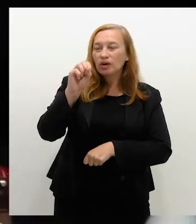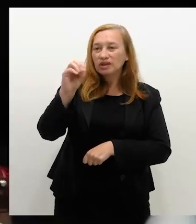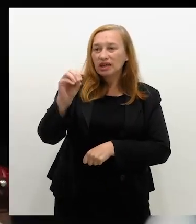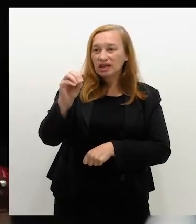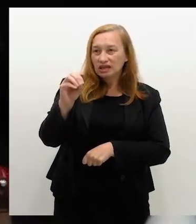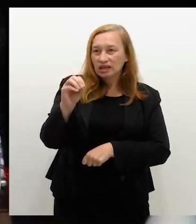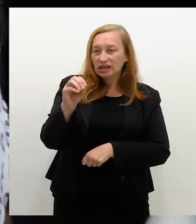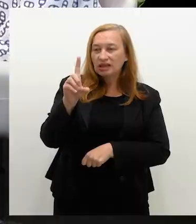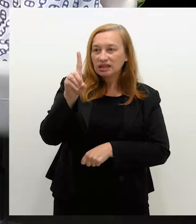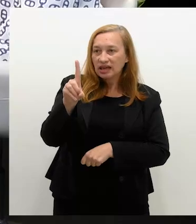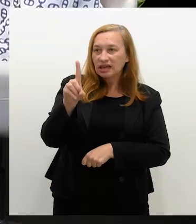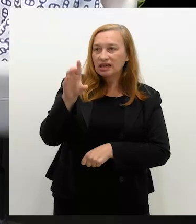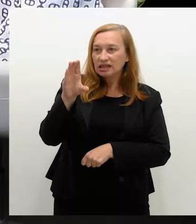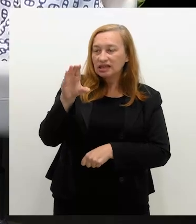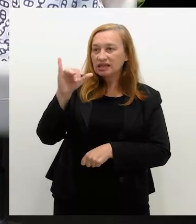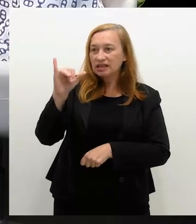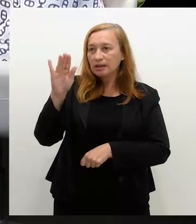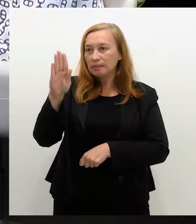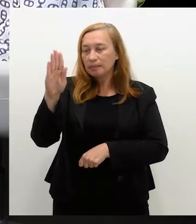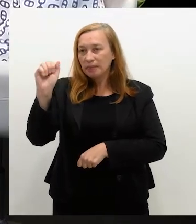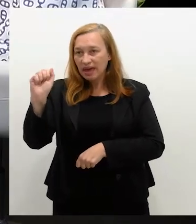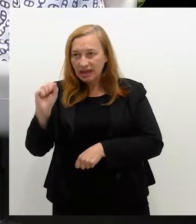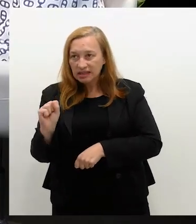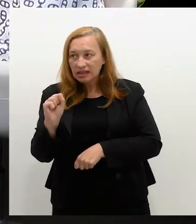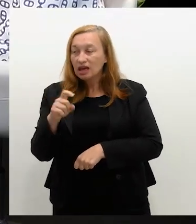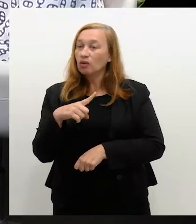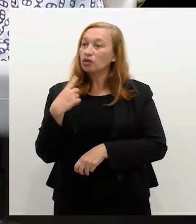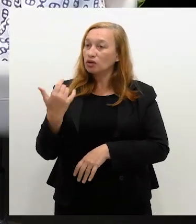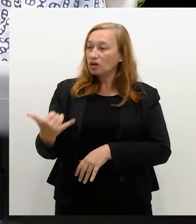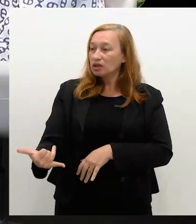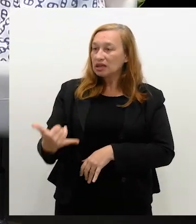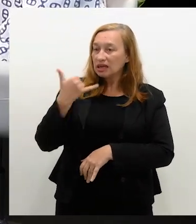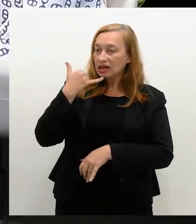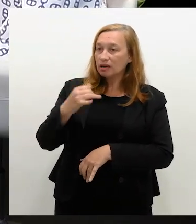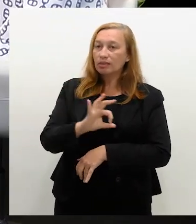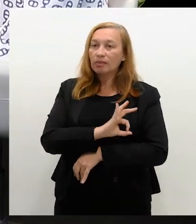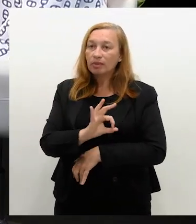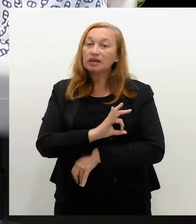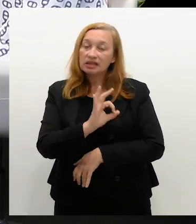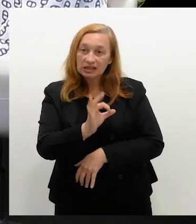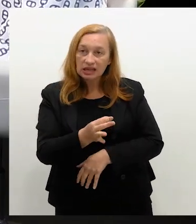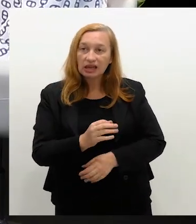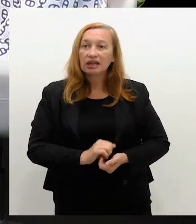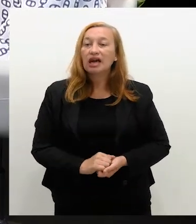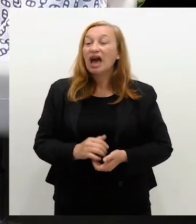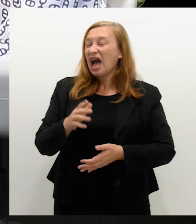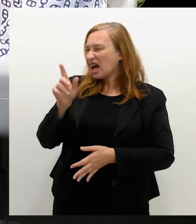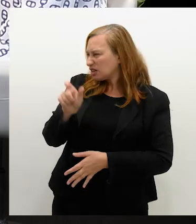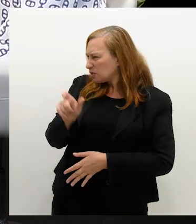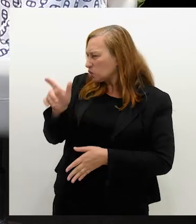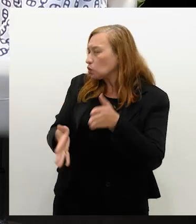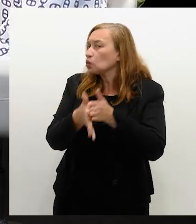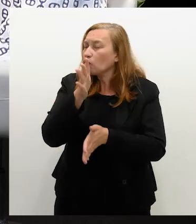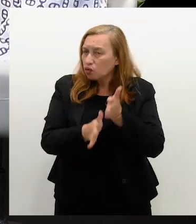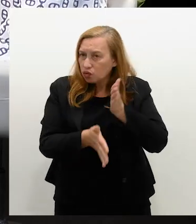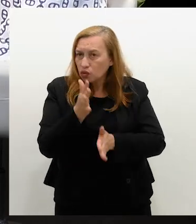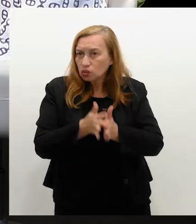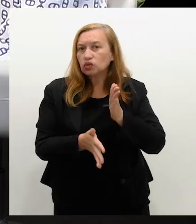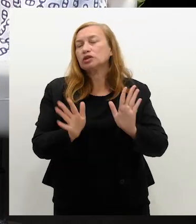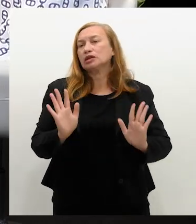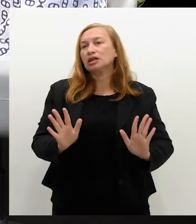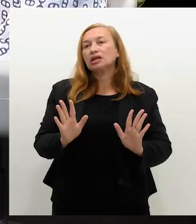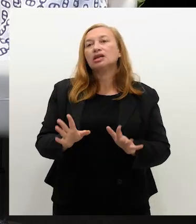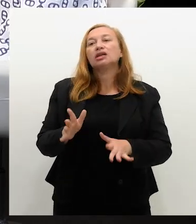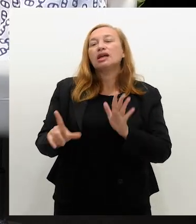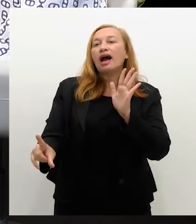80 decibéis. Então, isso. 80 decibéis é quando o vizinho chama a polícia. Exato. Então, e as pessoas confundem muito, desculpa eu entrar aqui, mas Não tem problema. as pessoas